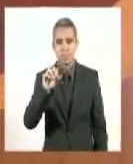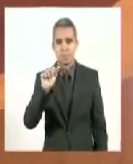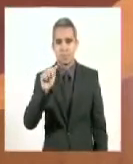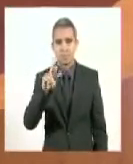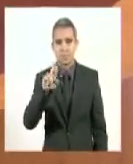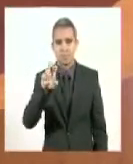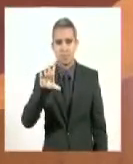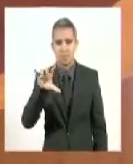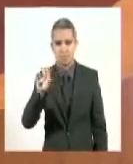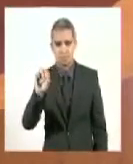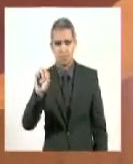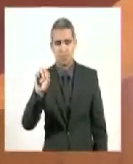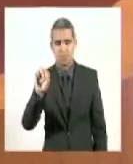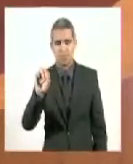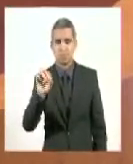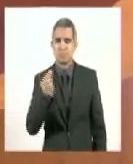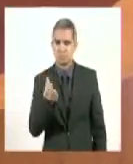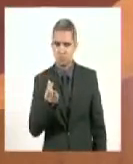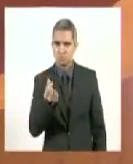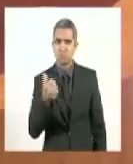deputado Antônio Pereira.